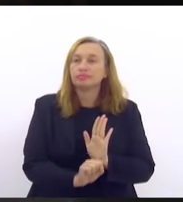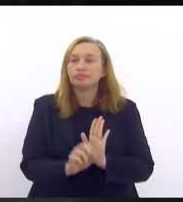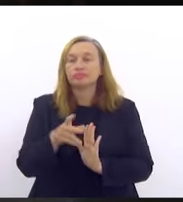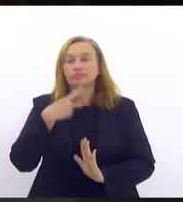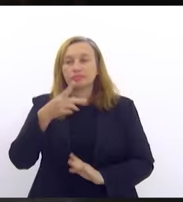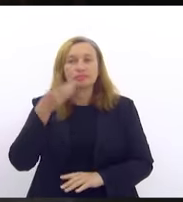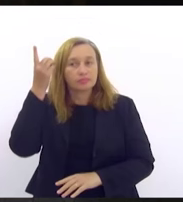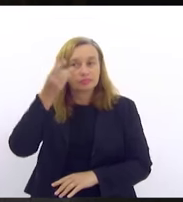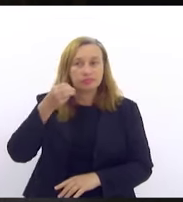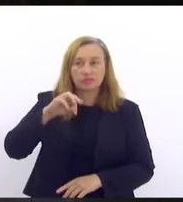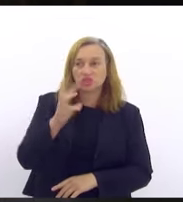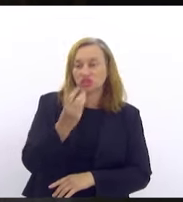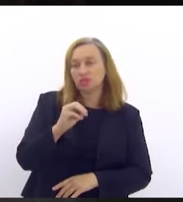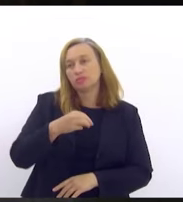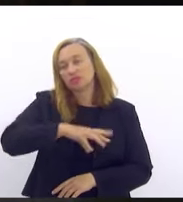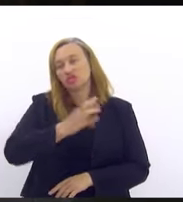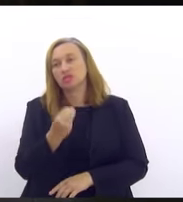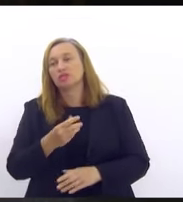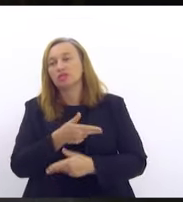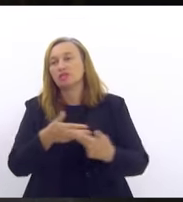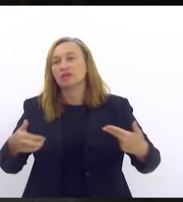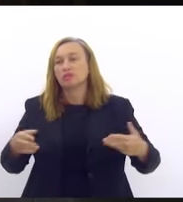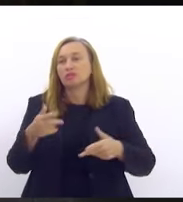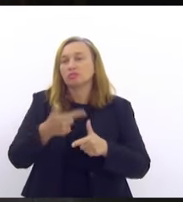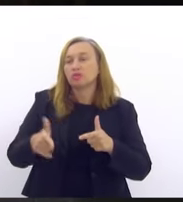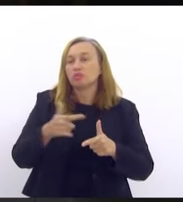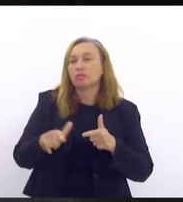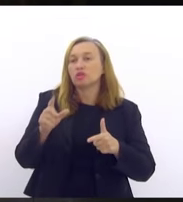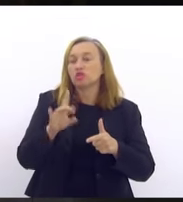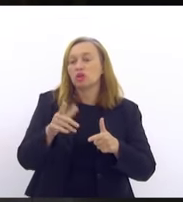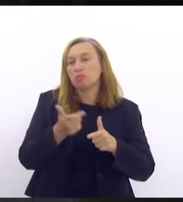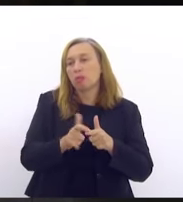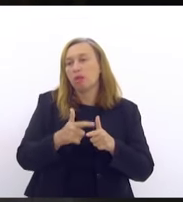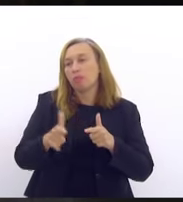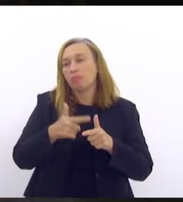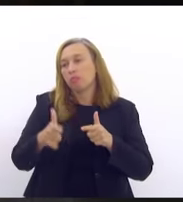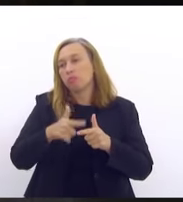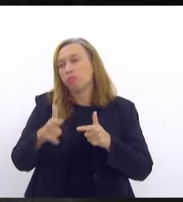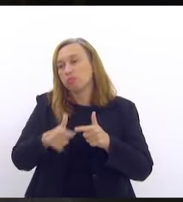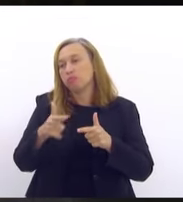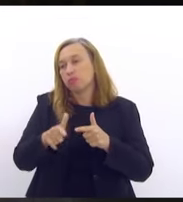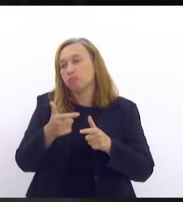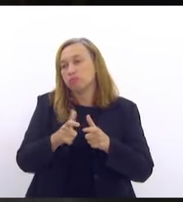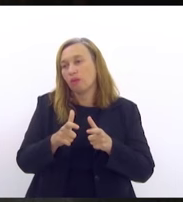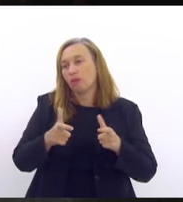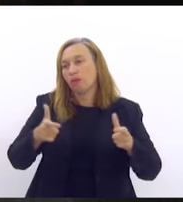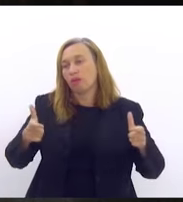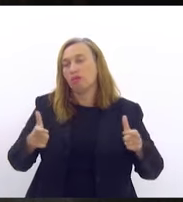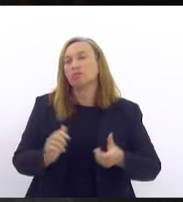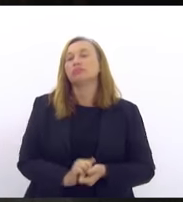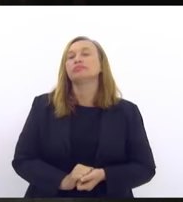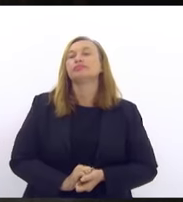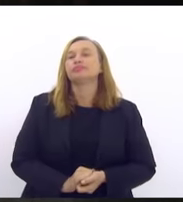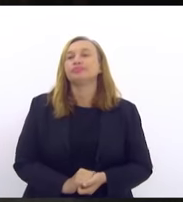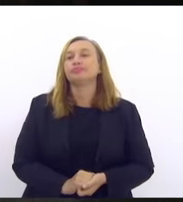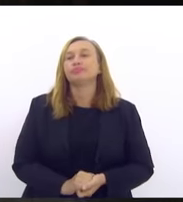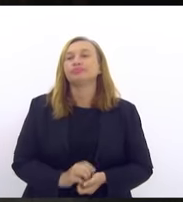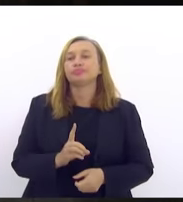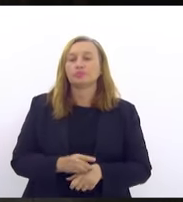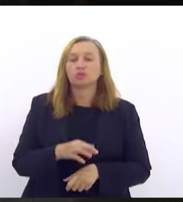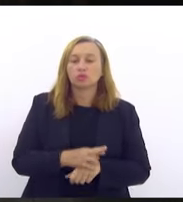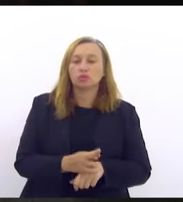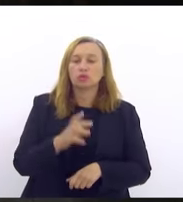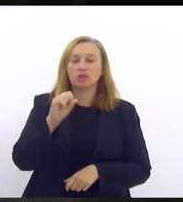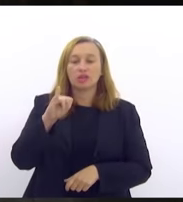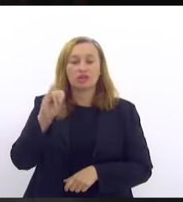Chico Machado tantos problemas que só se acumulam e nos parecem que se agravam Dr Ivan sempre